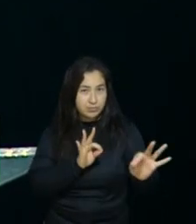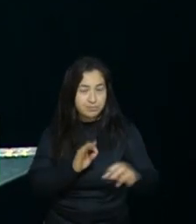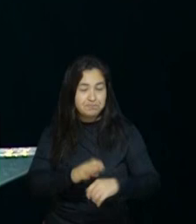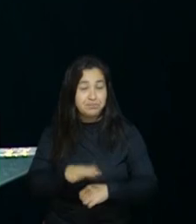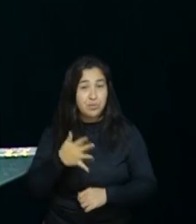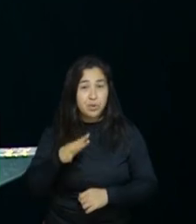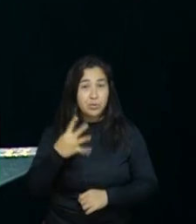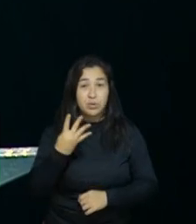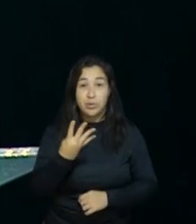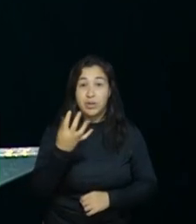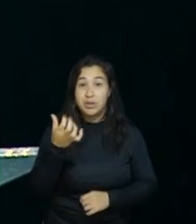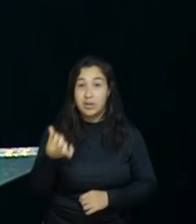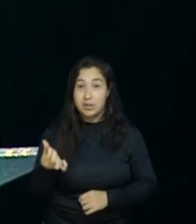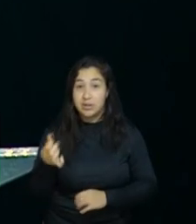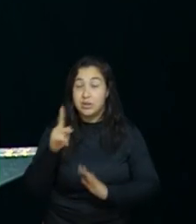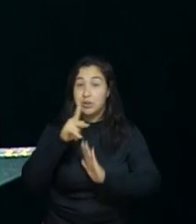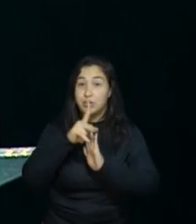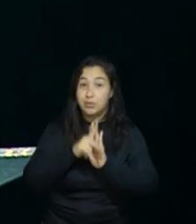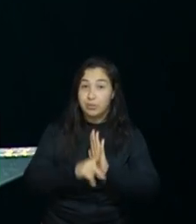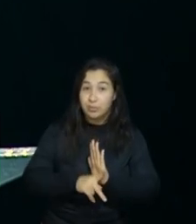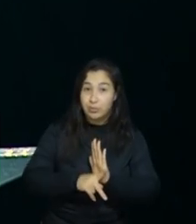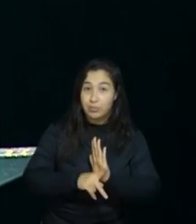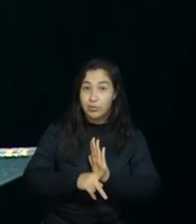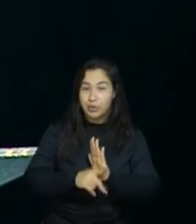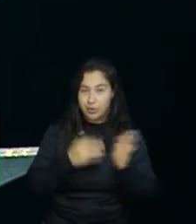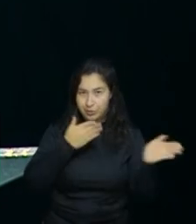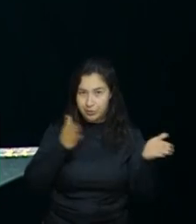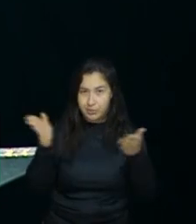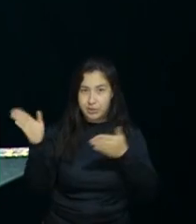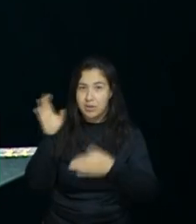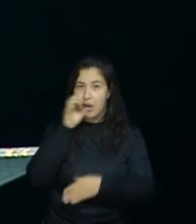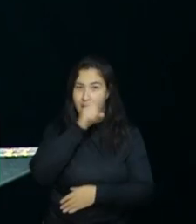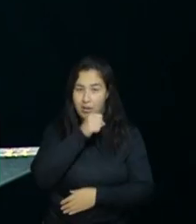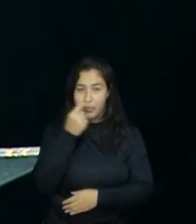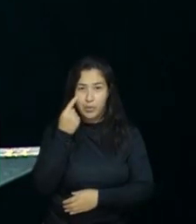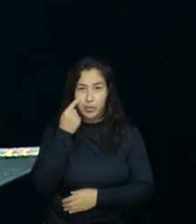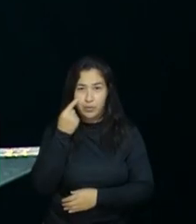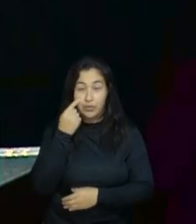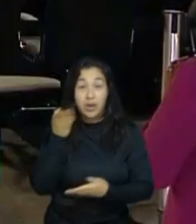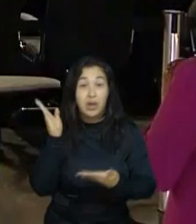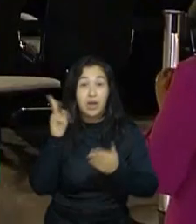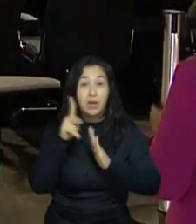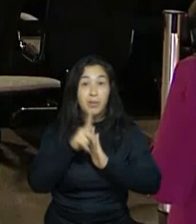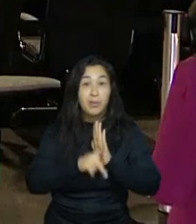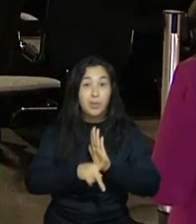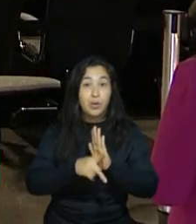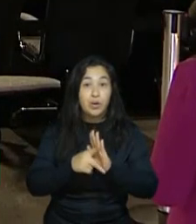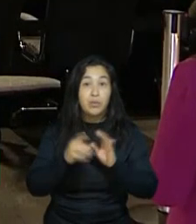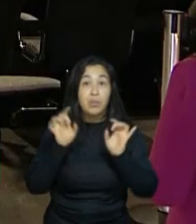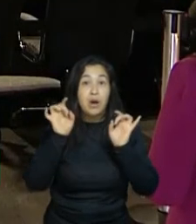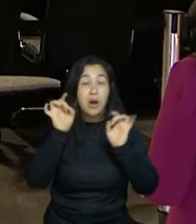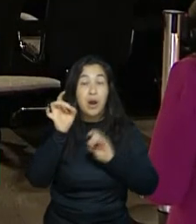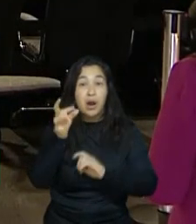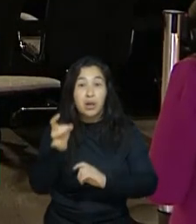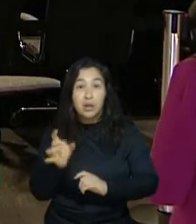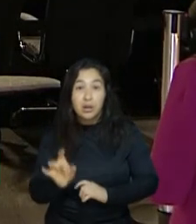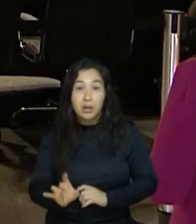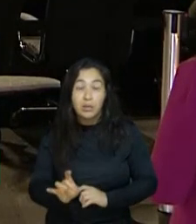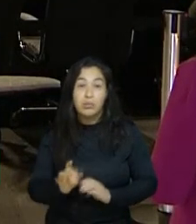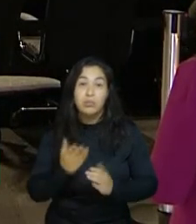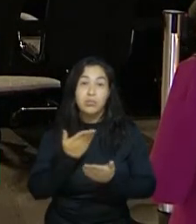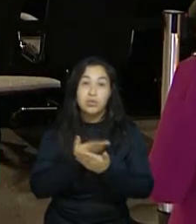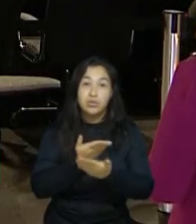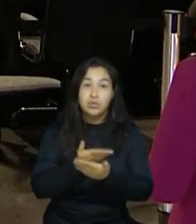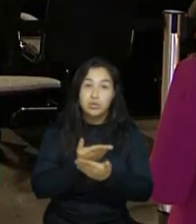46 projetos, programas, e eu vou passar rapidamente aqui. Aqui são os programas que estão em cada uma das escolas, vou